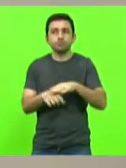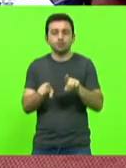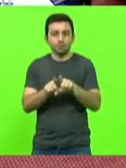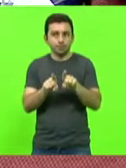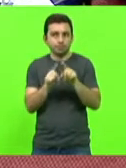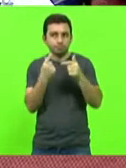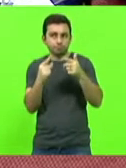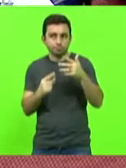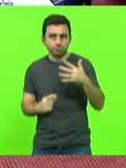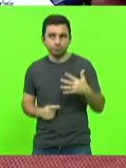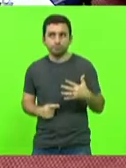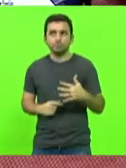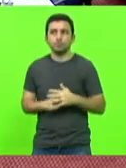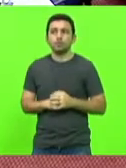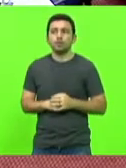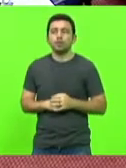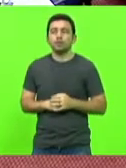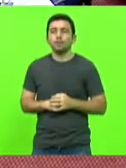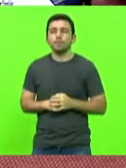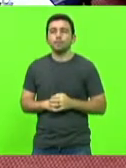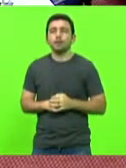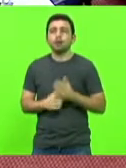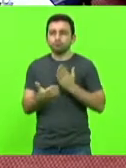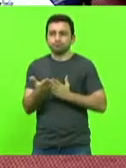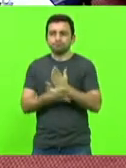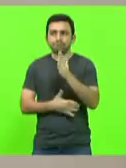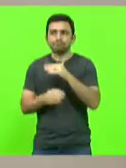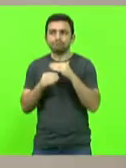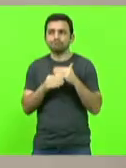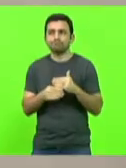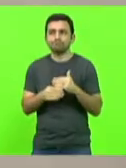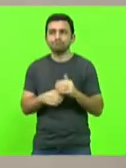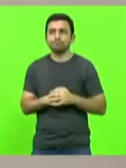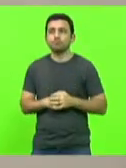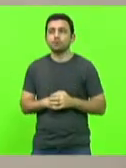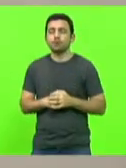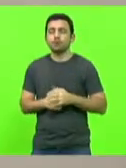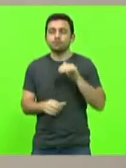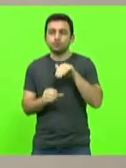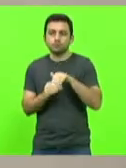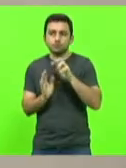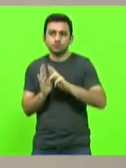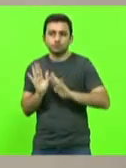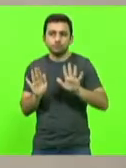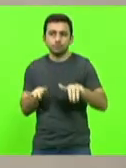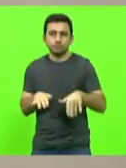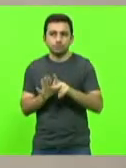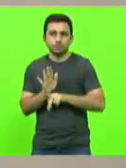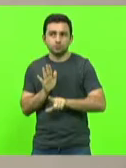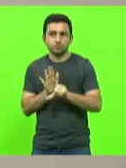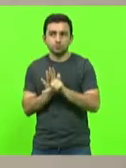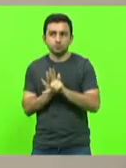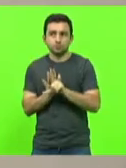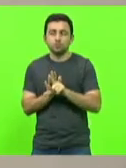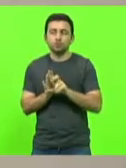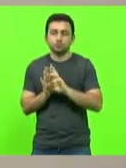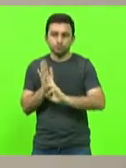permaneçam como se encontram. Aprovado por unanimidade. Votação da redação final do projeto de